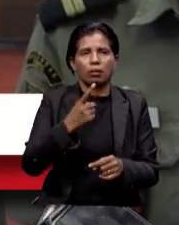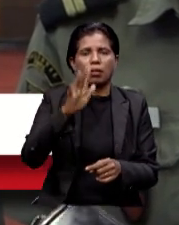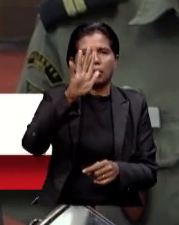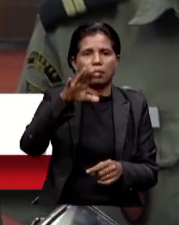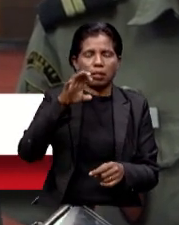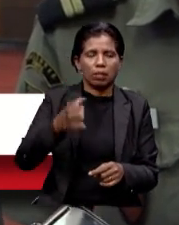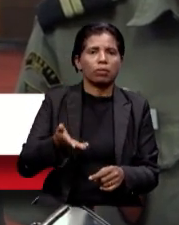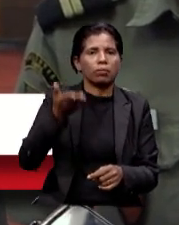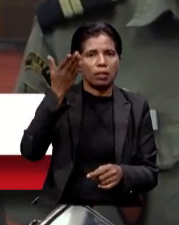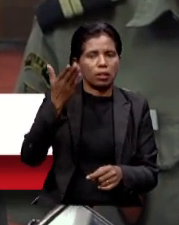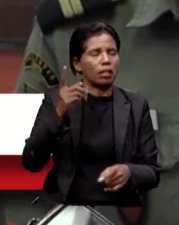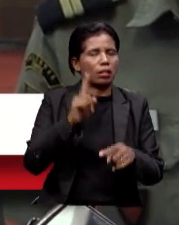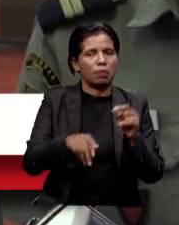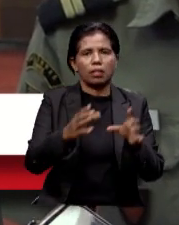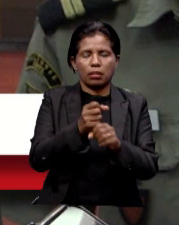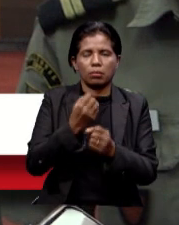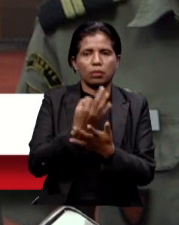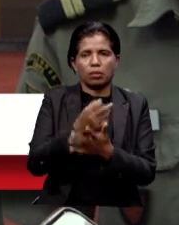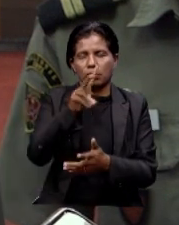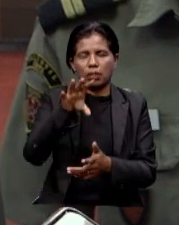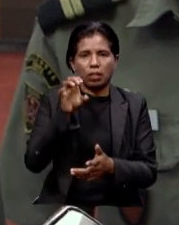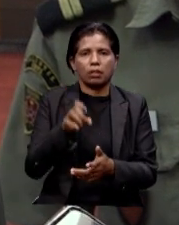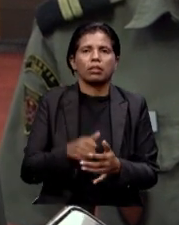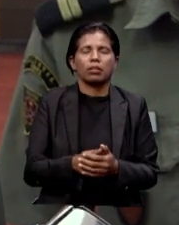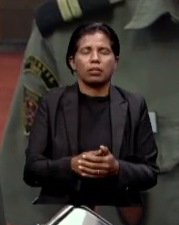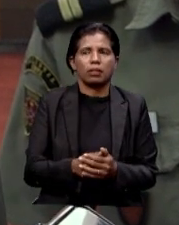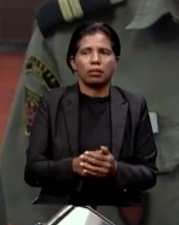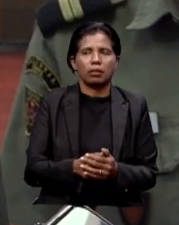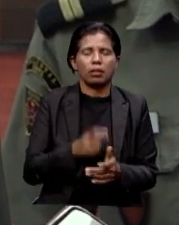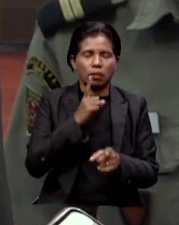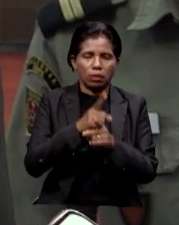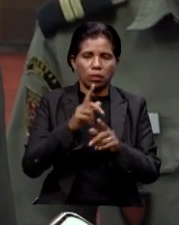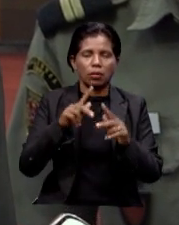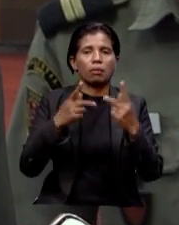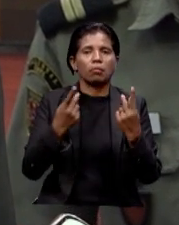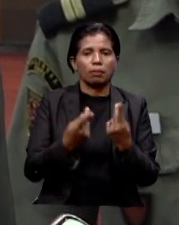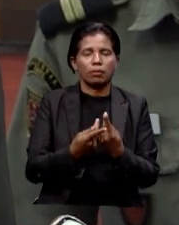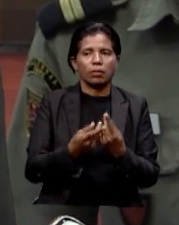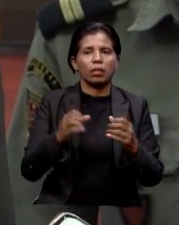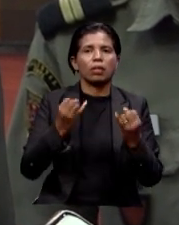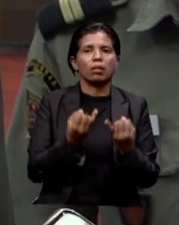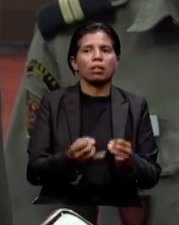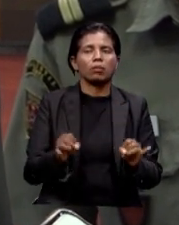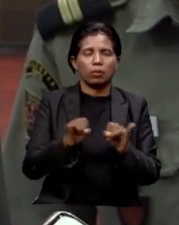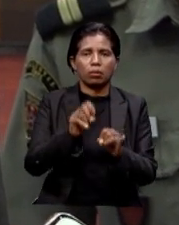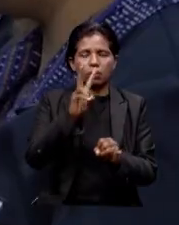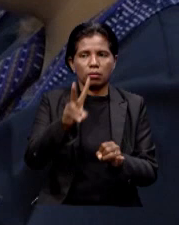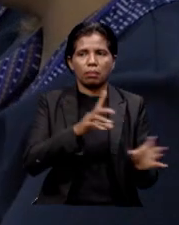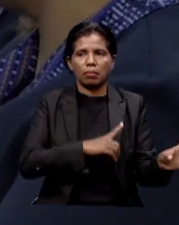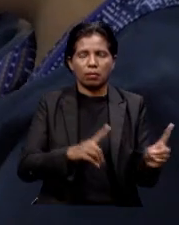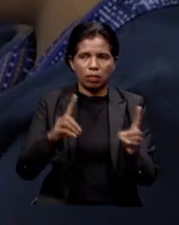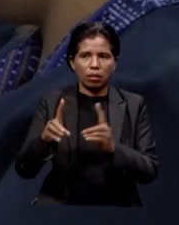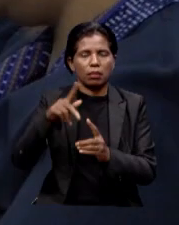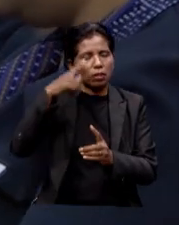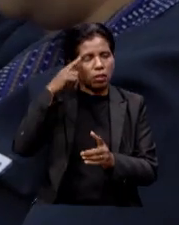velhíssimo. Muito claro. E os para comando rua implementa. Vira boa na vez a isso não vai, política governo nem